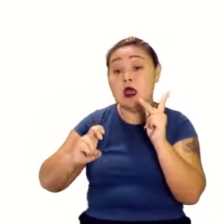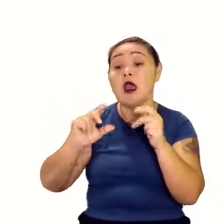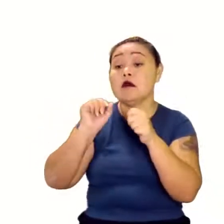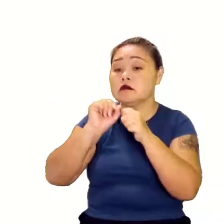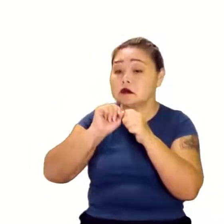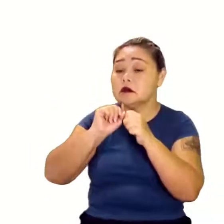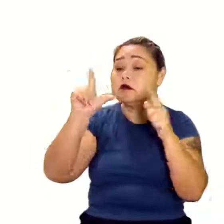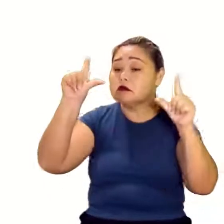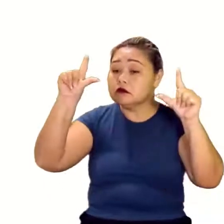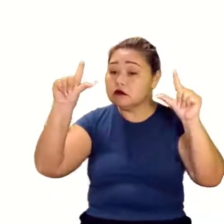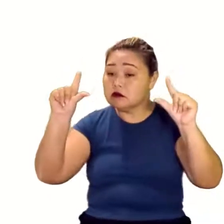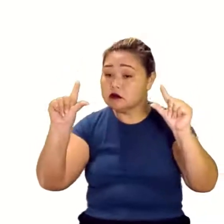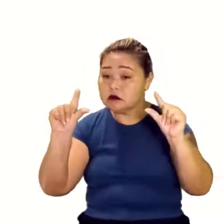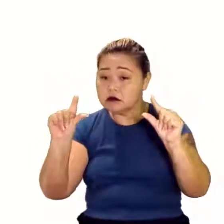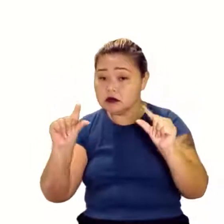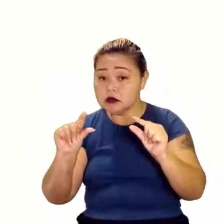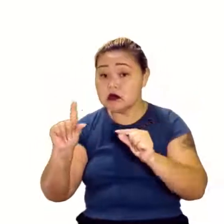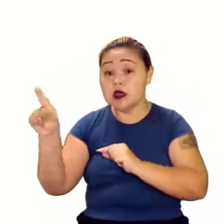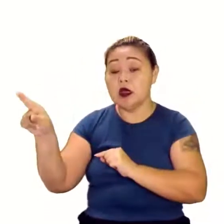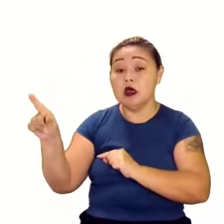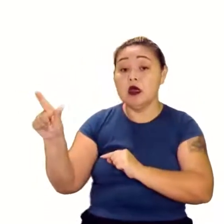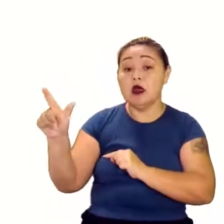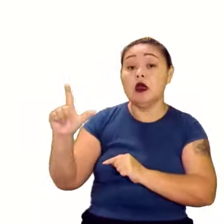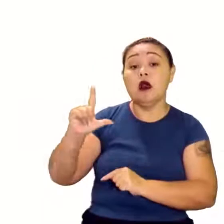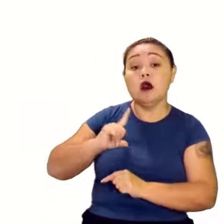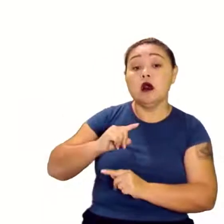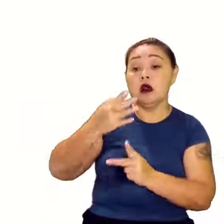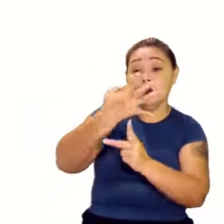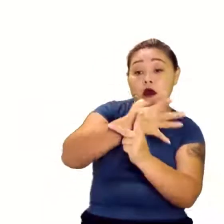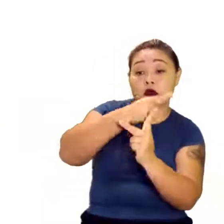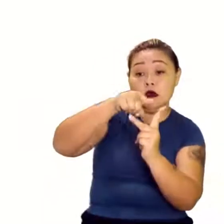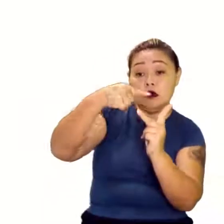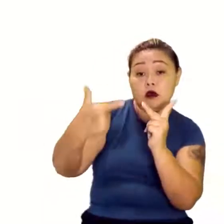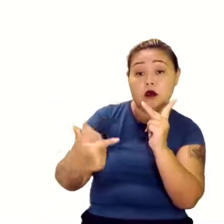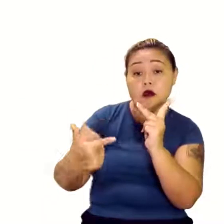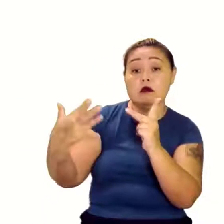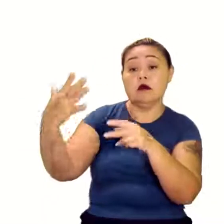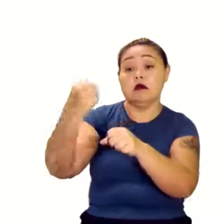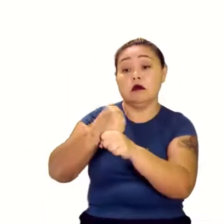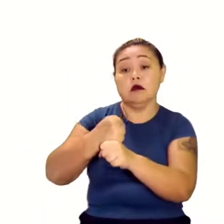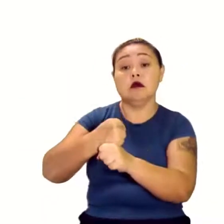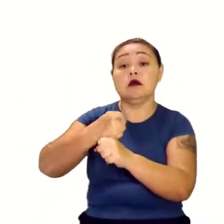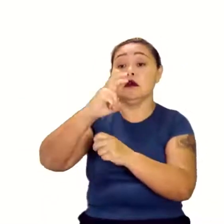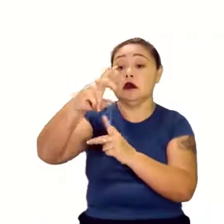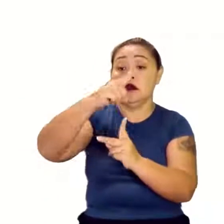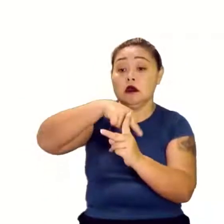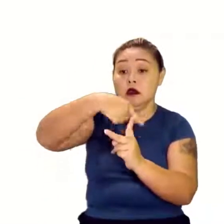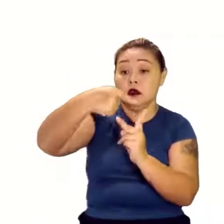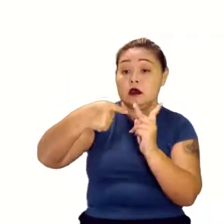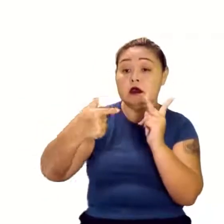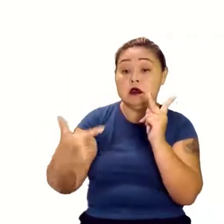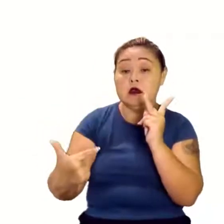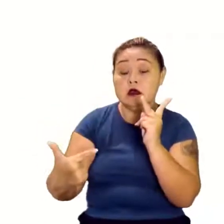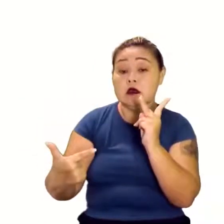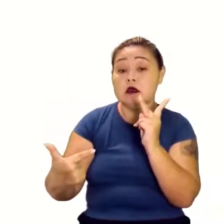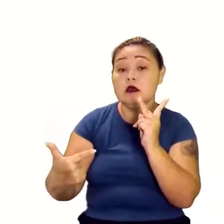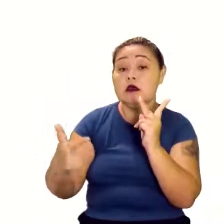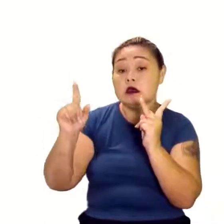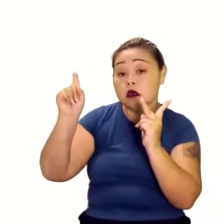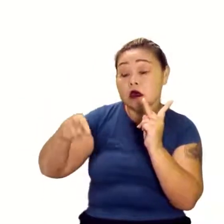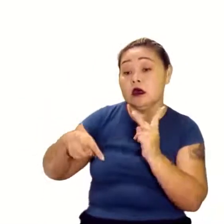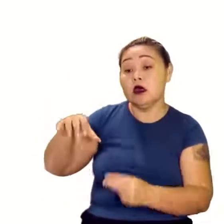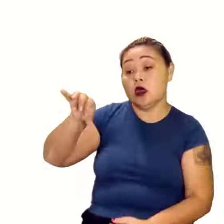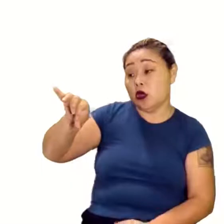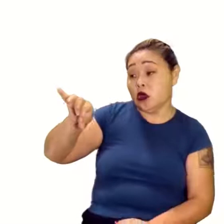Fazendo a simplificação, olha o que aconteceu. Nós ficamos com 4 raiz de 2 mais 5 raiz de 2. Que